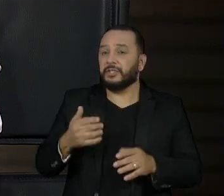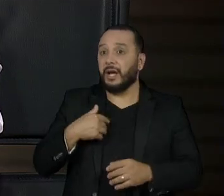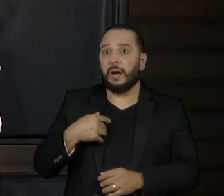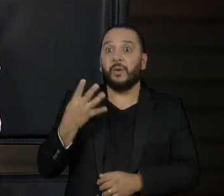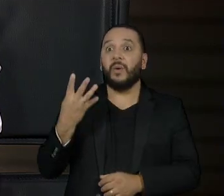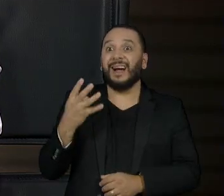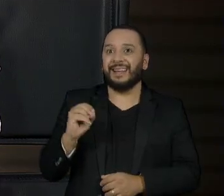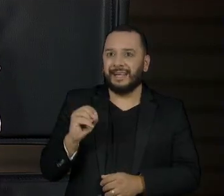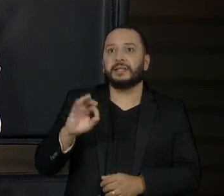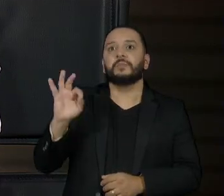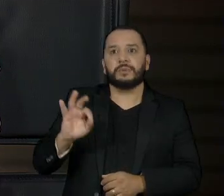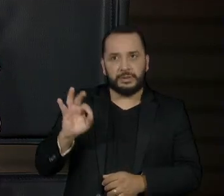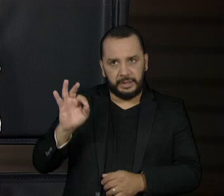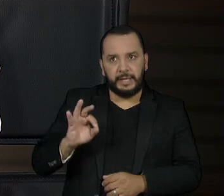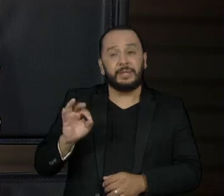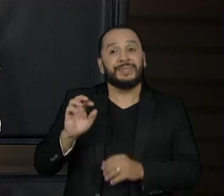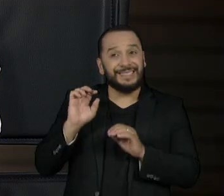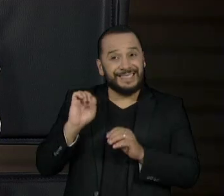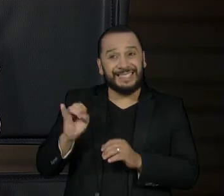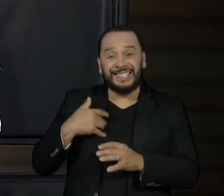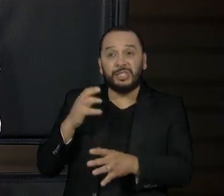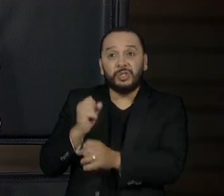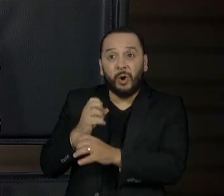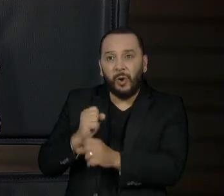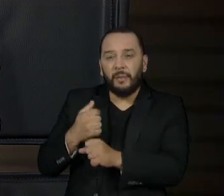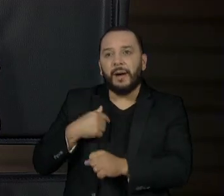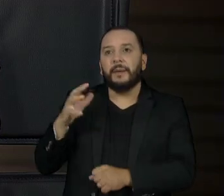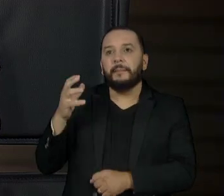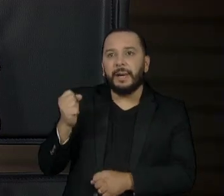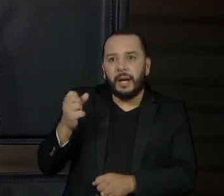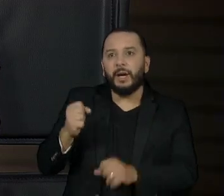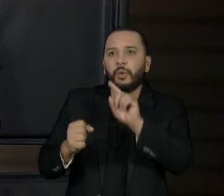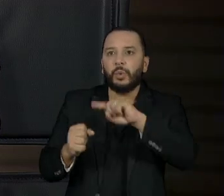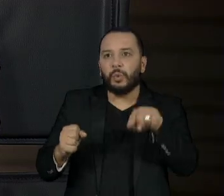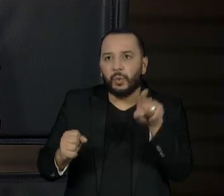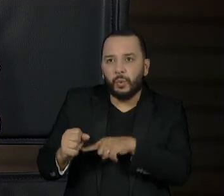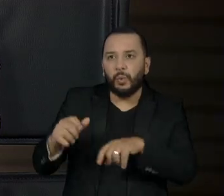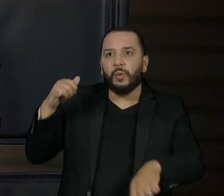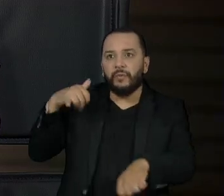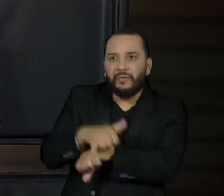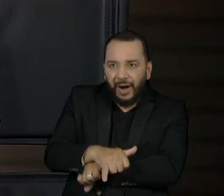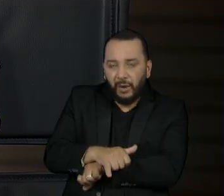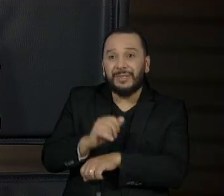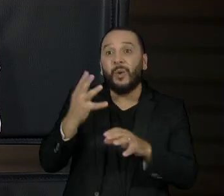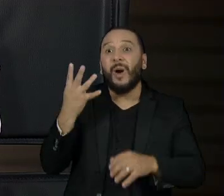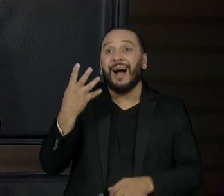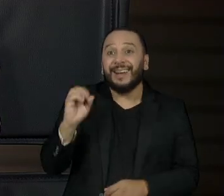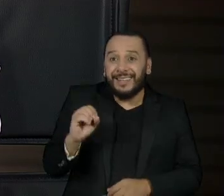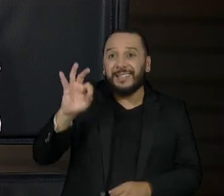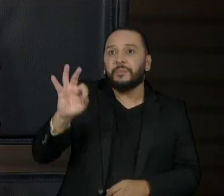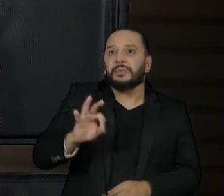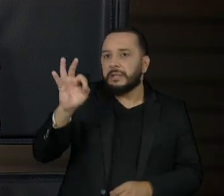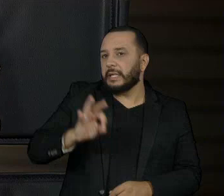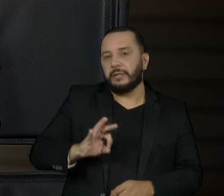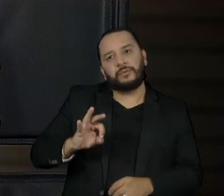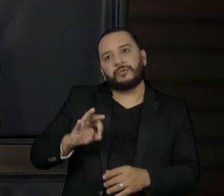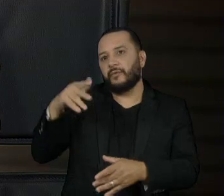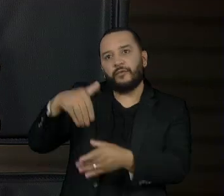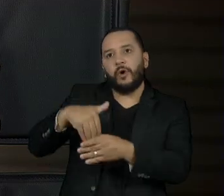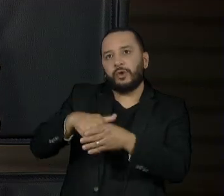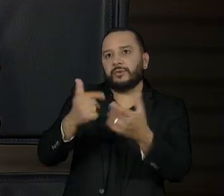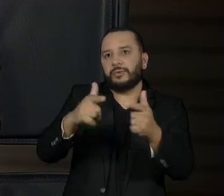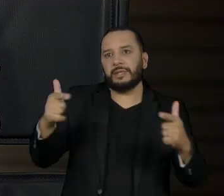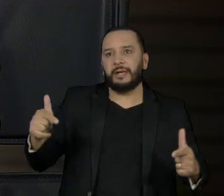os votos brancos e nulos aí na abstenção, fica maior ainda, né, então, assim, é muito expressiva essa falta de engajamento